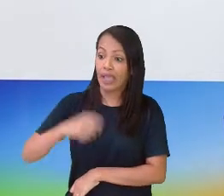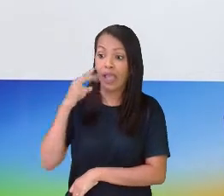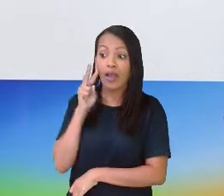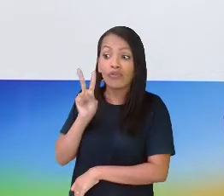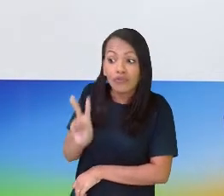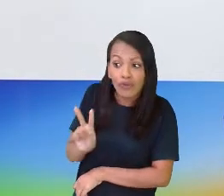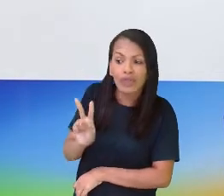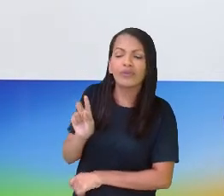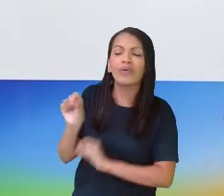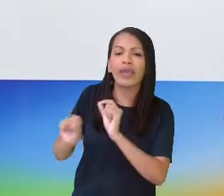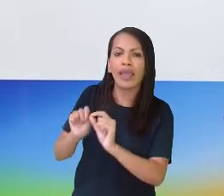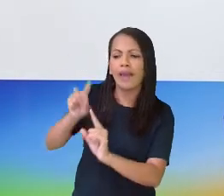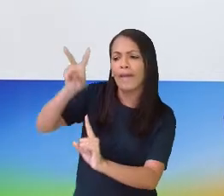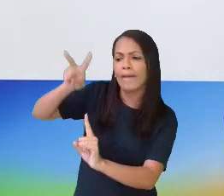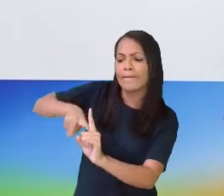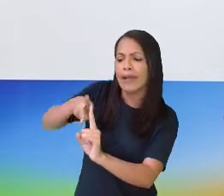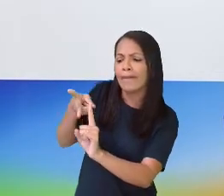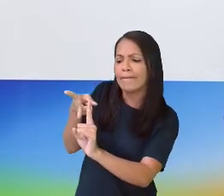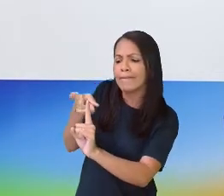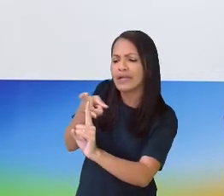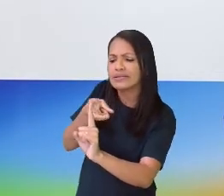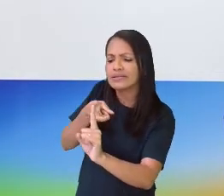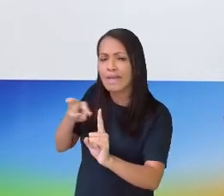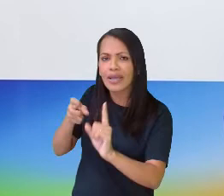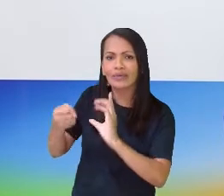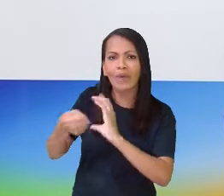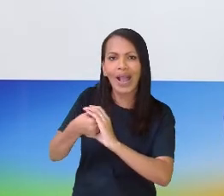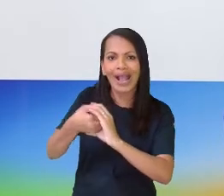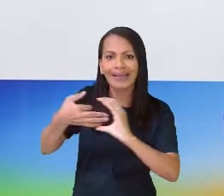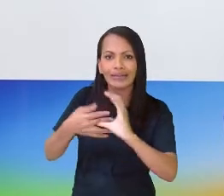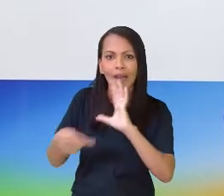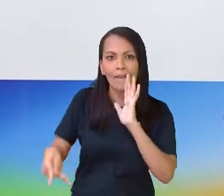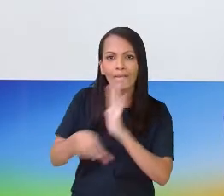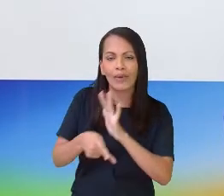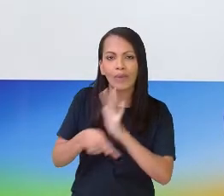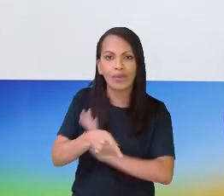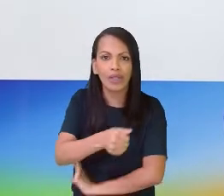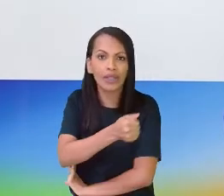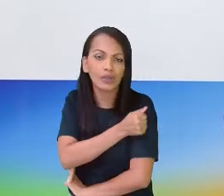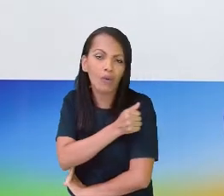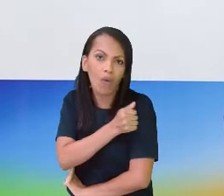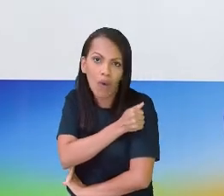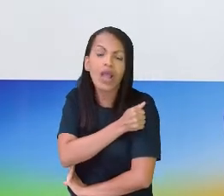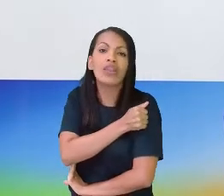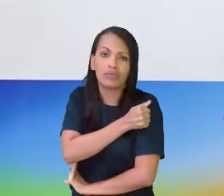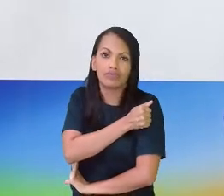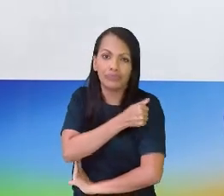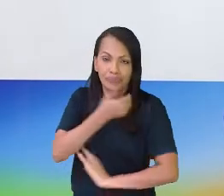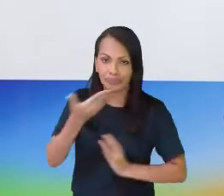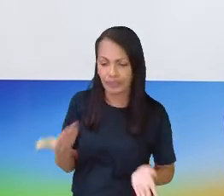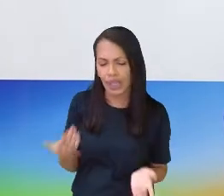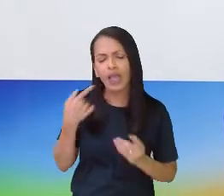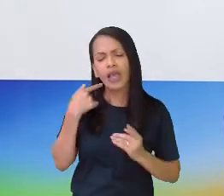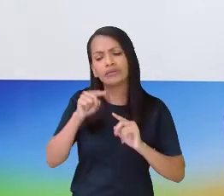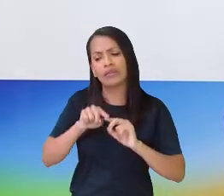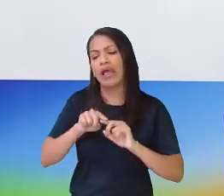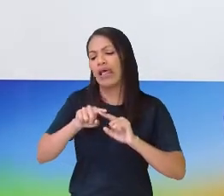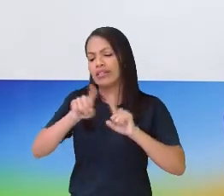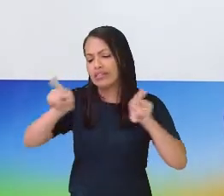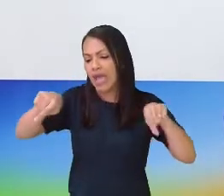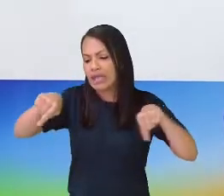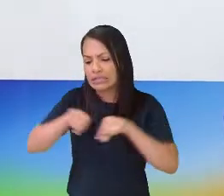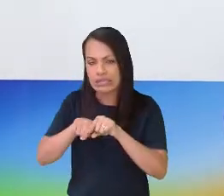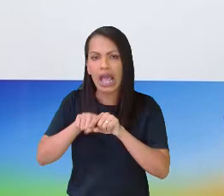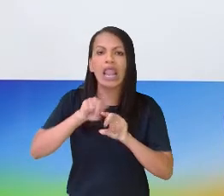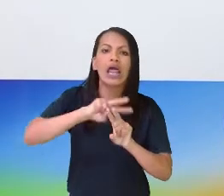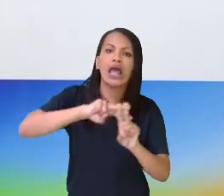características gerais do estudante que a gente está atendendo, que a gente está propiciando, tanto na sala de recursos